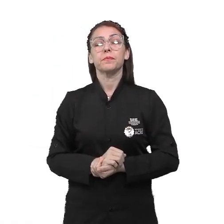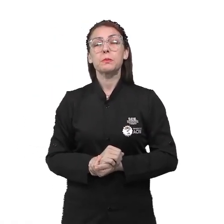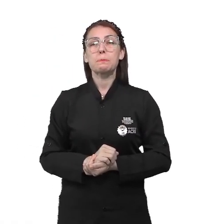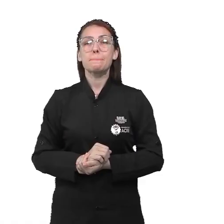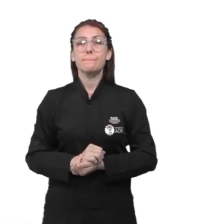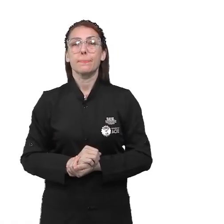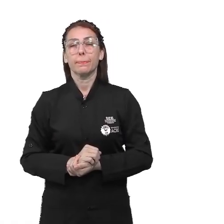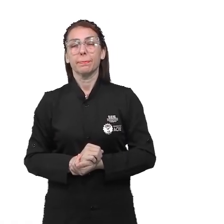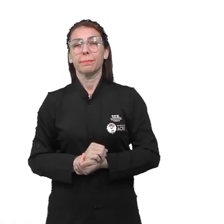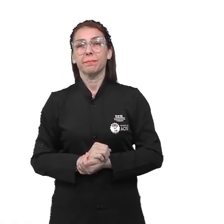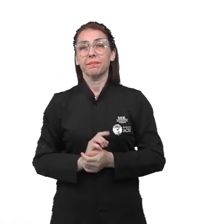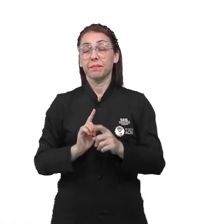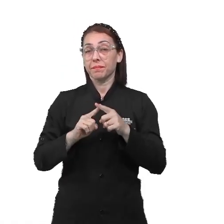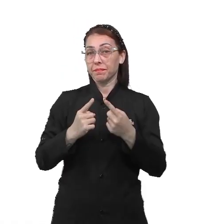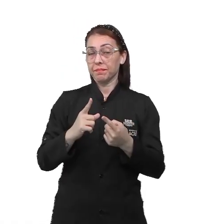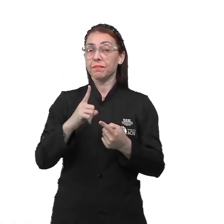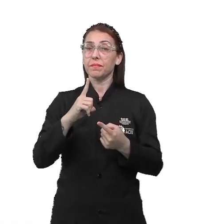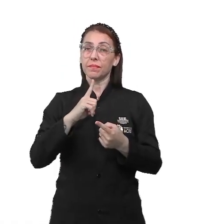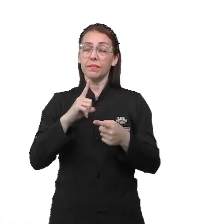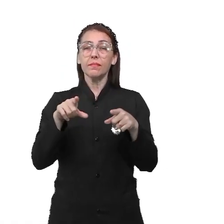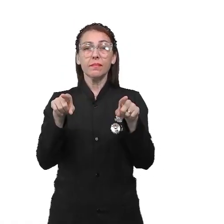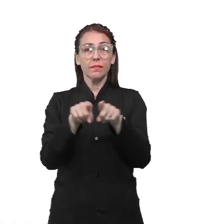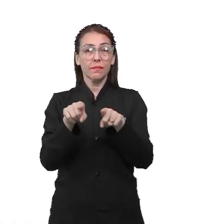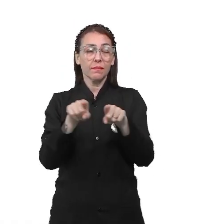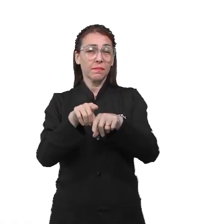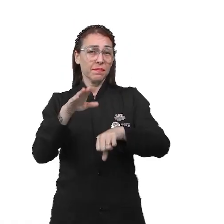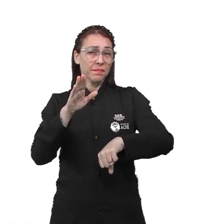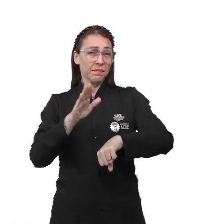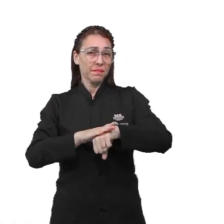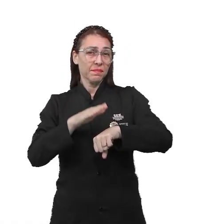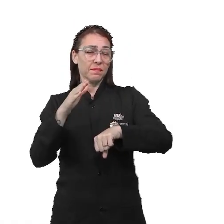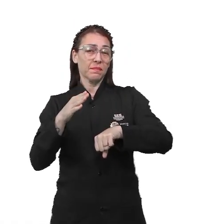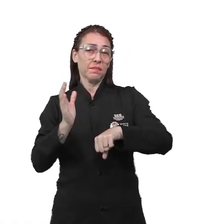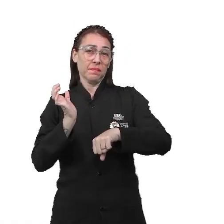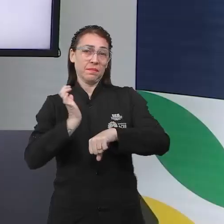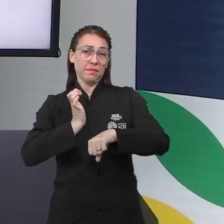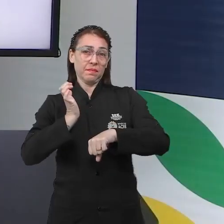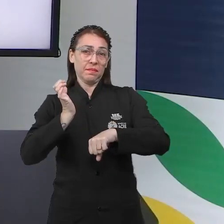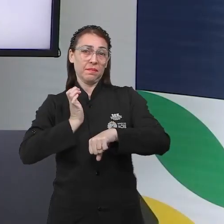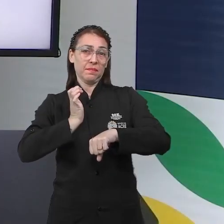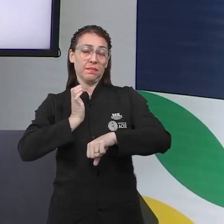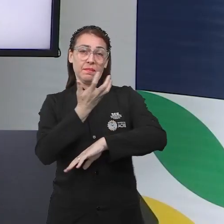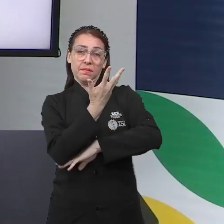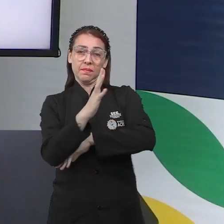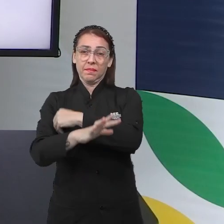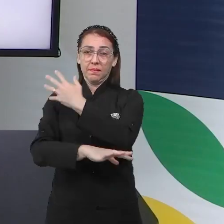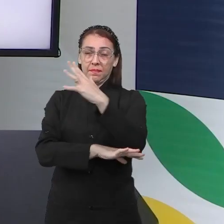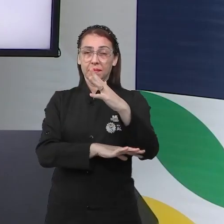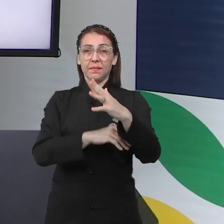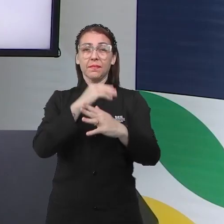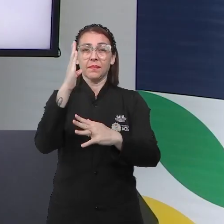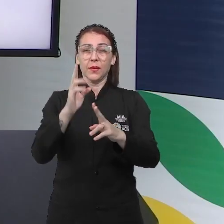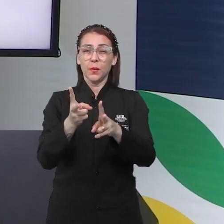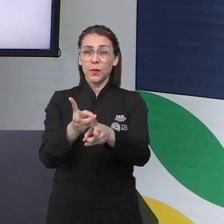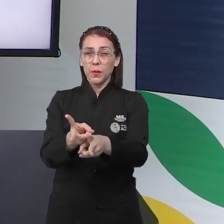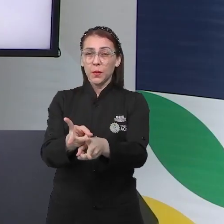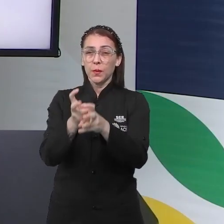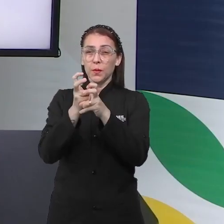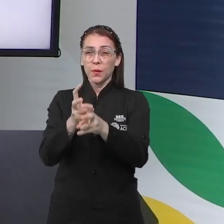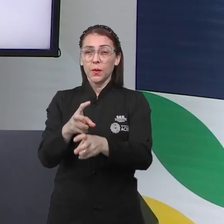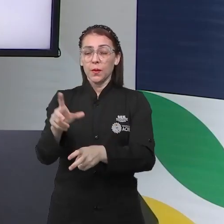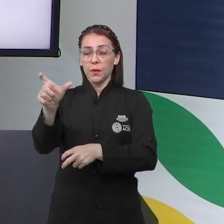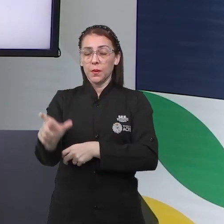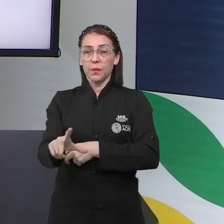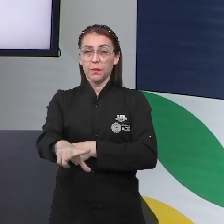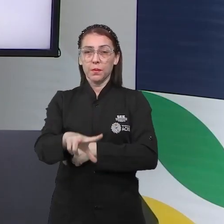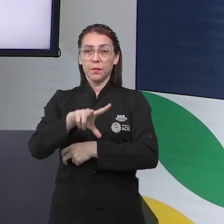Mas, obviamente, existiam muito mais recursos aqui no Brasil. Esses recursos foram explorados pelos